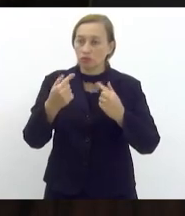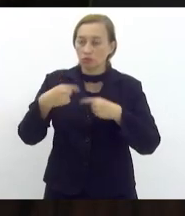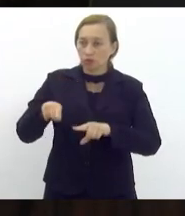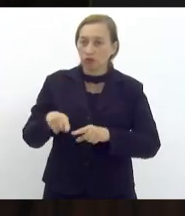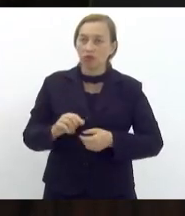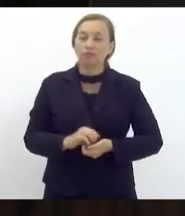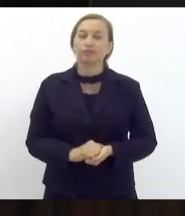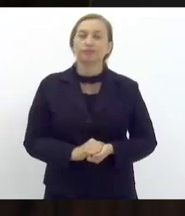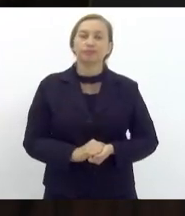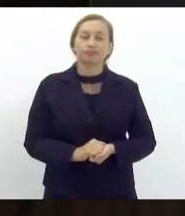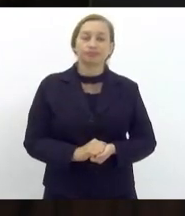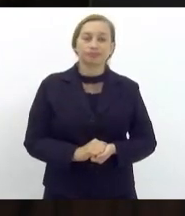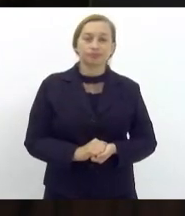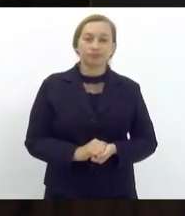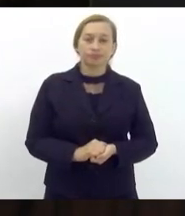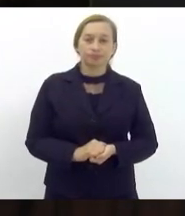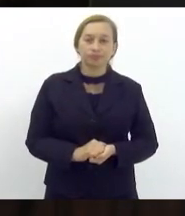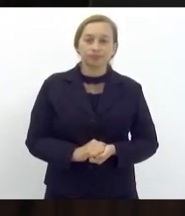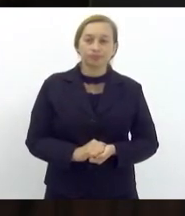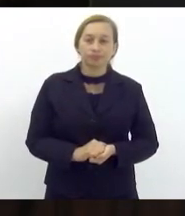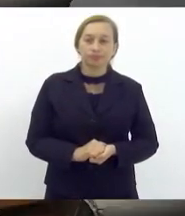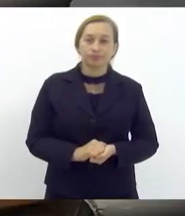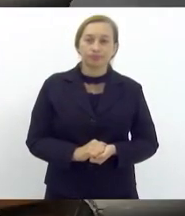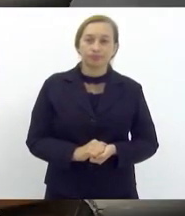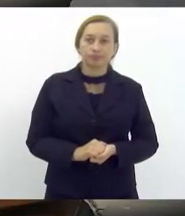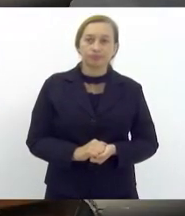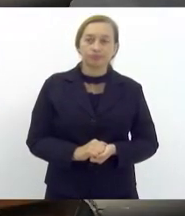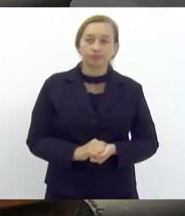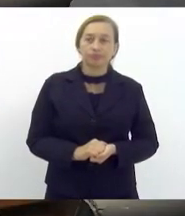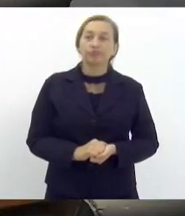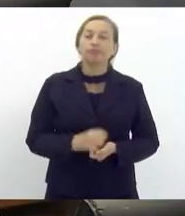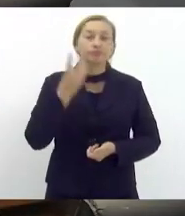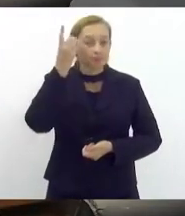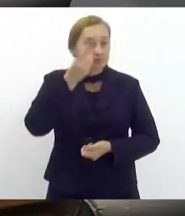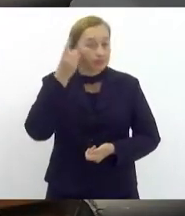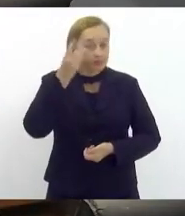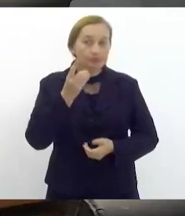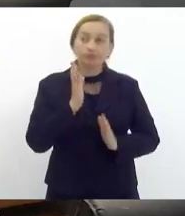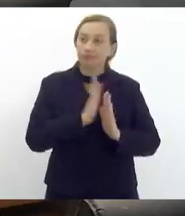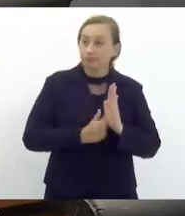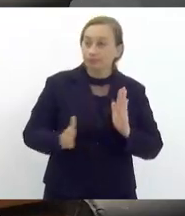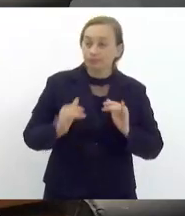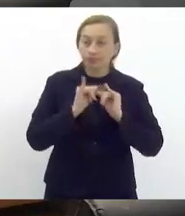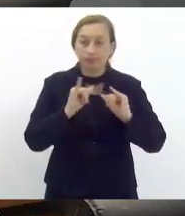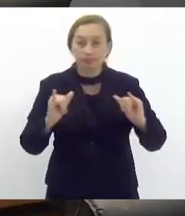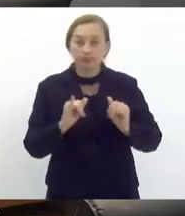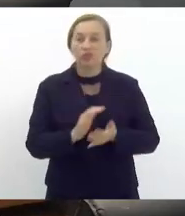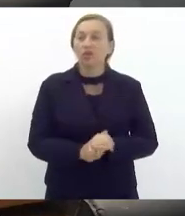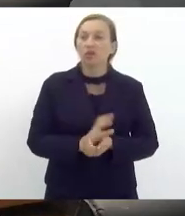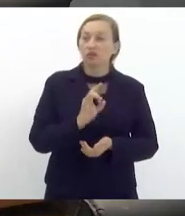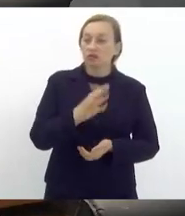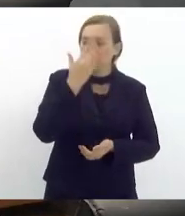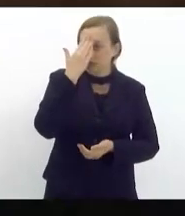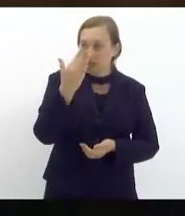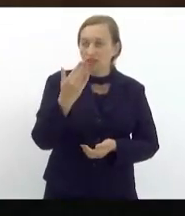bancada do pessoal ao contrário pois não Deputado é questão de ordem ou declaração